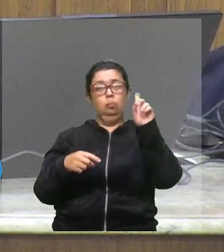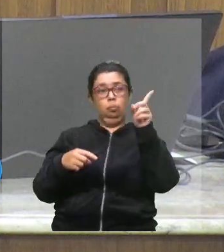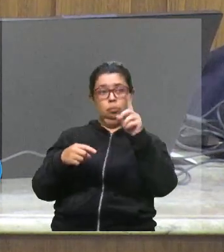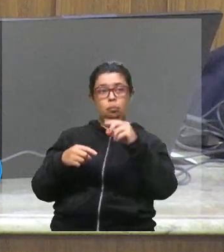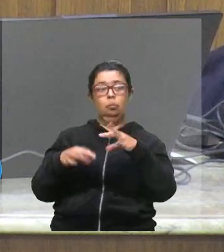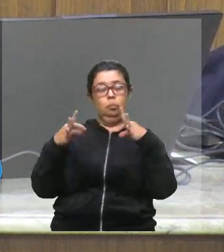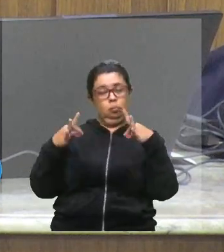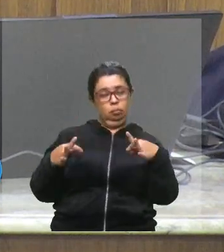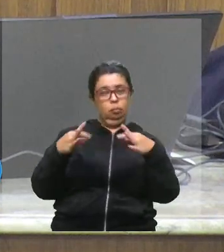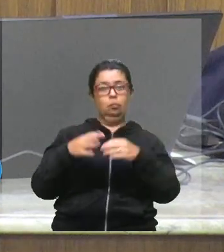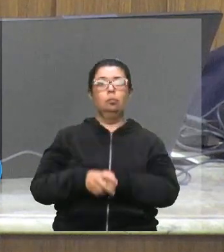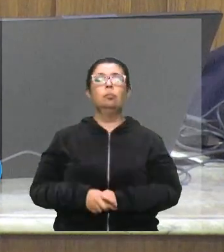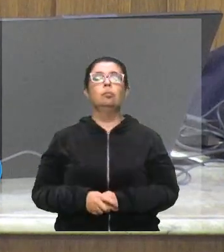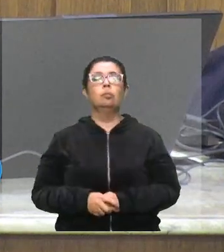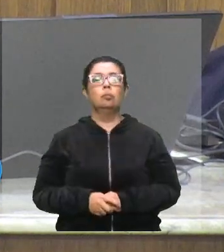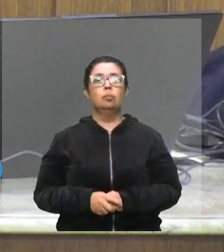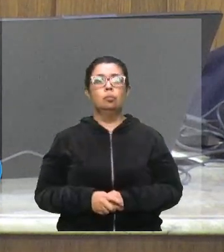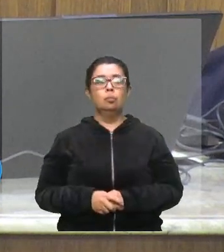Perfeito?